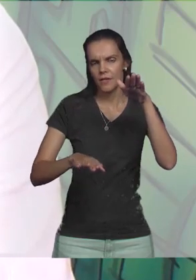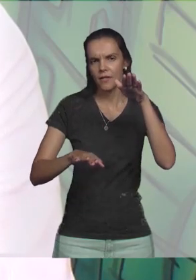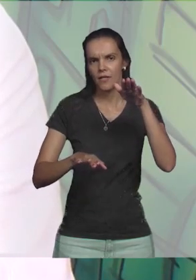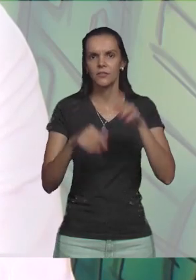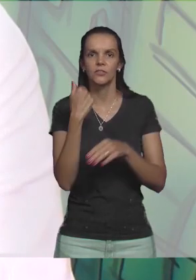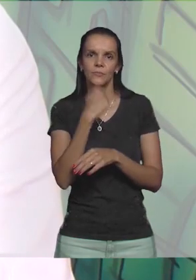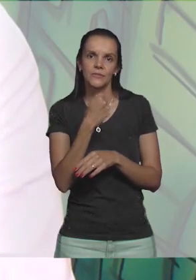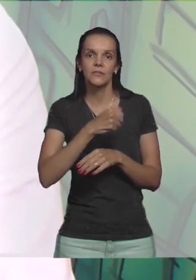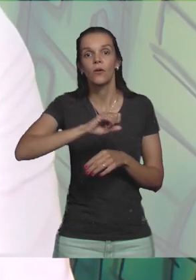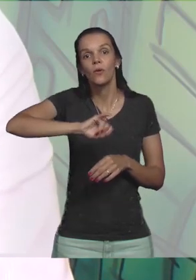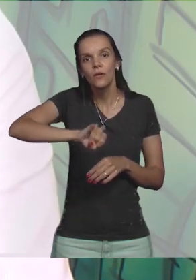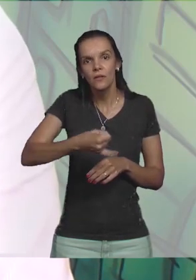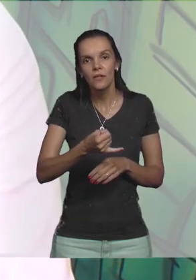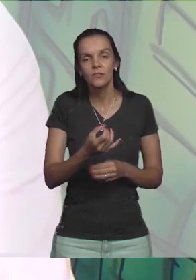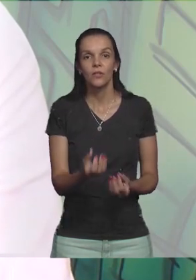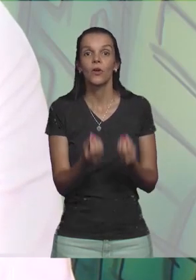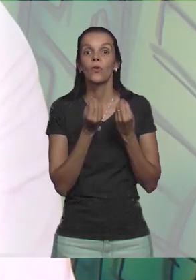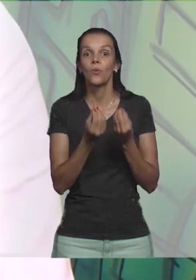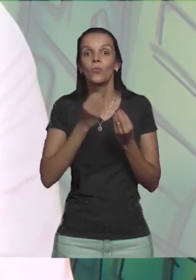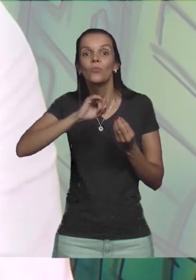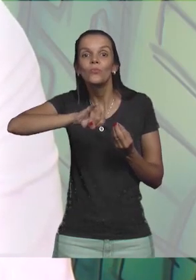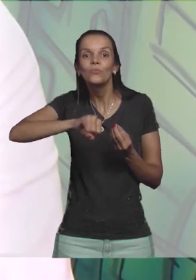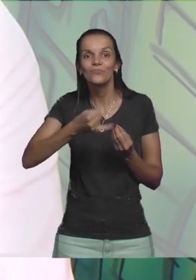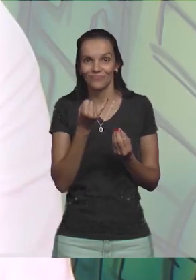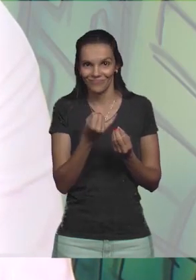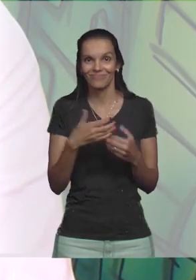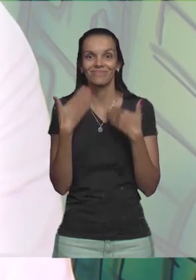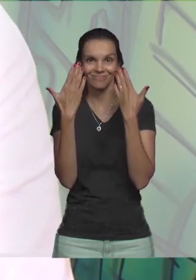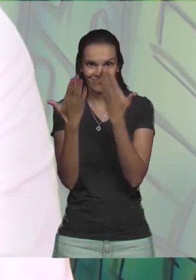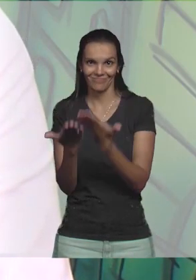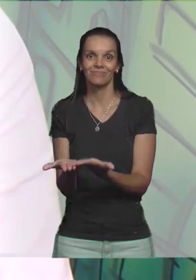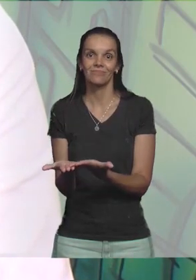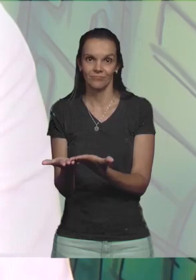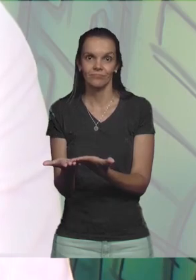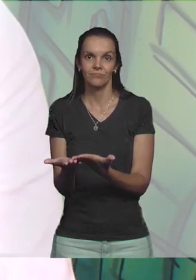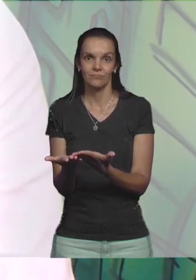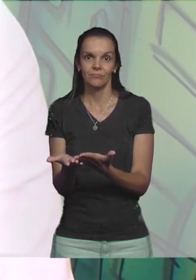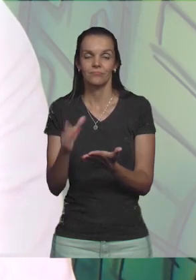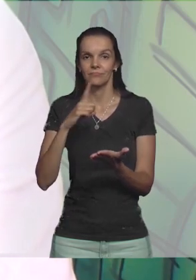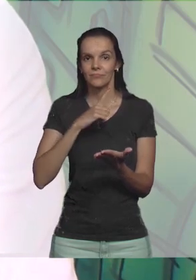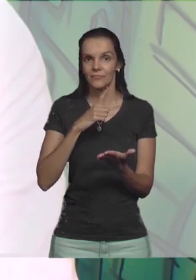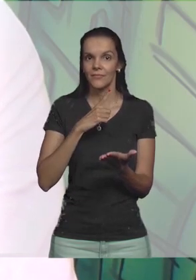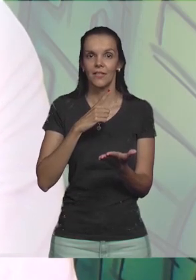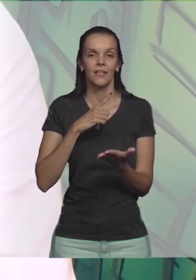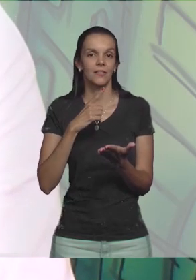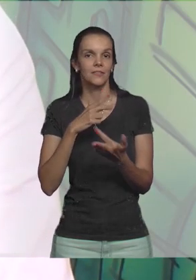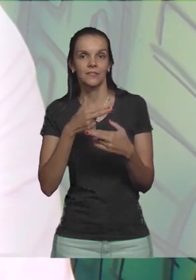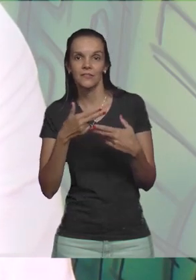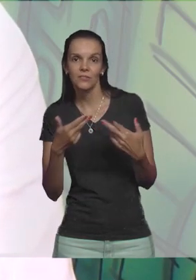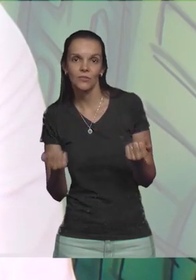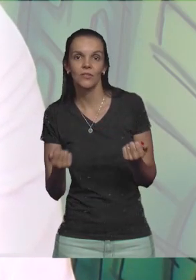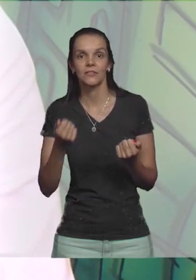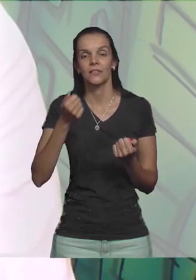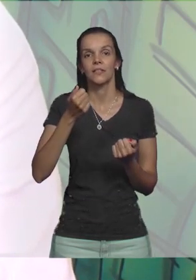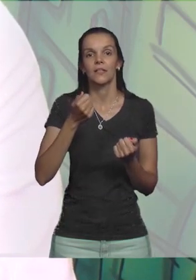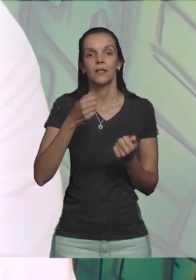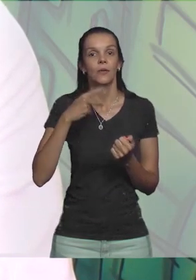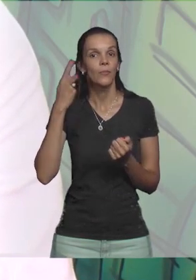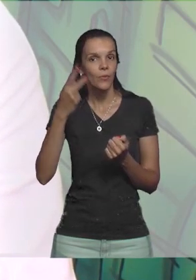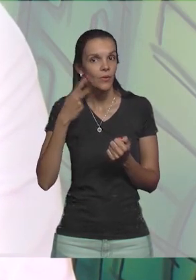Brasil, precisamos de oportunidade. Mas como que essas oportunidades estão sendo dadas, né? A gente tem toda essa polêmica envolvendo a política de